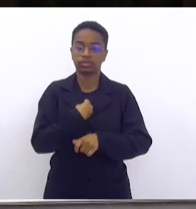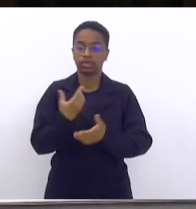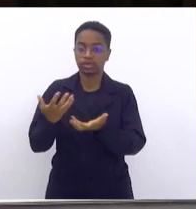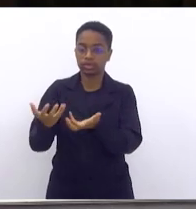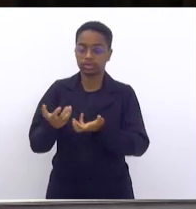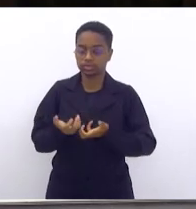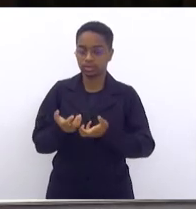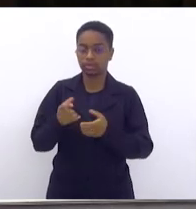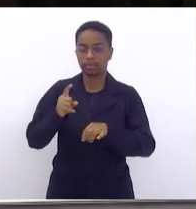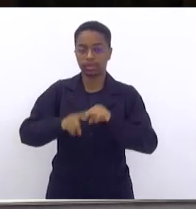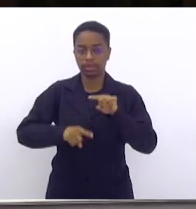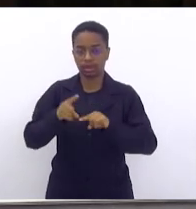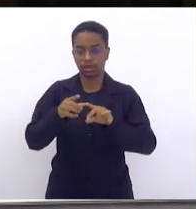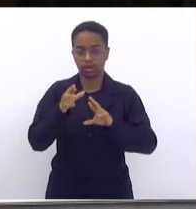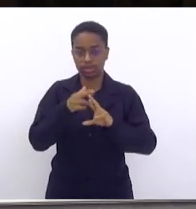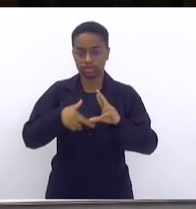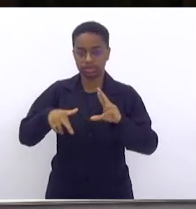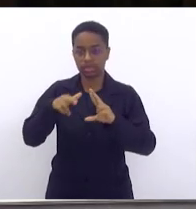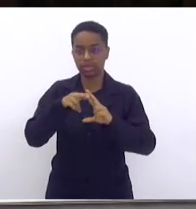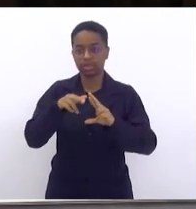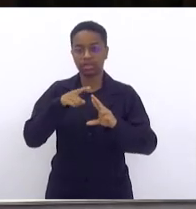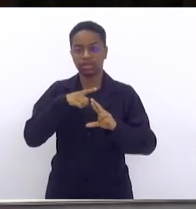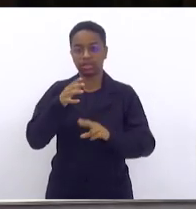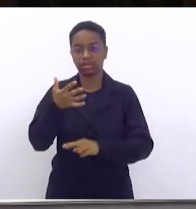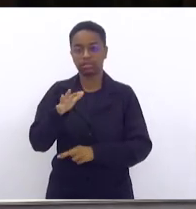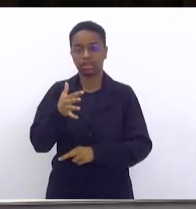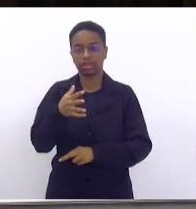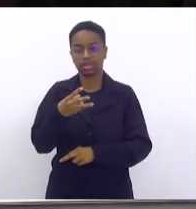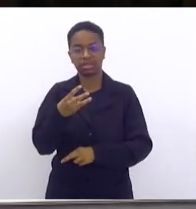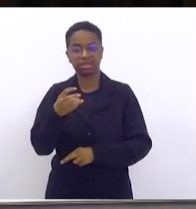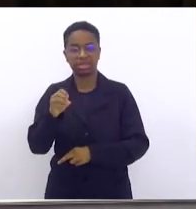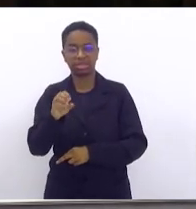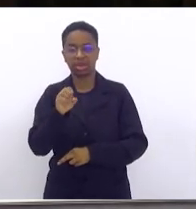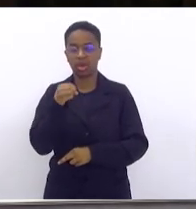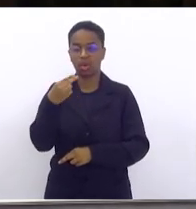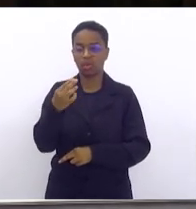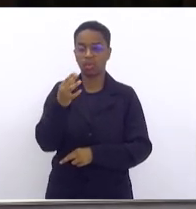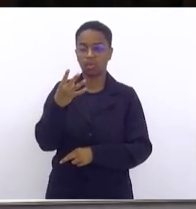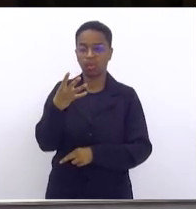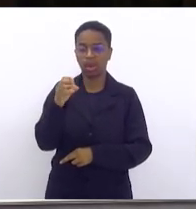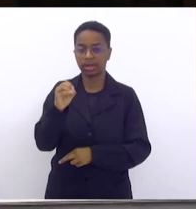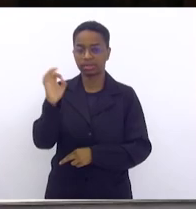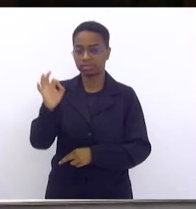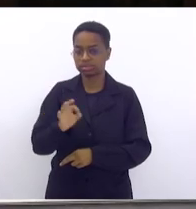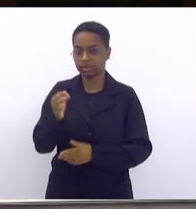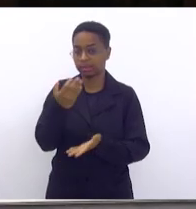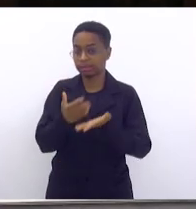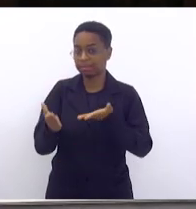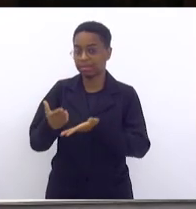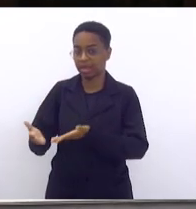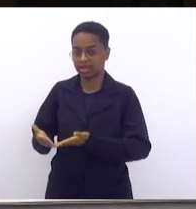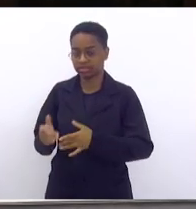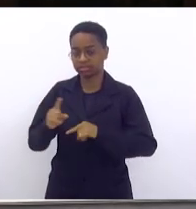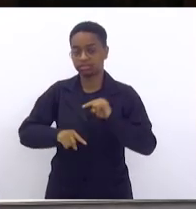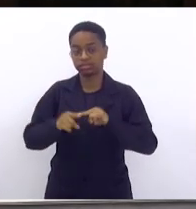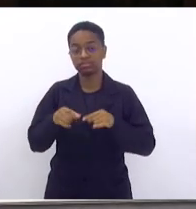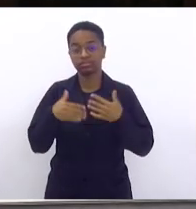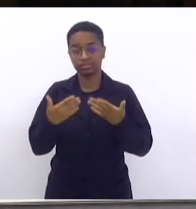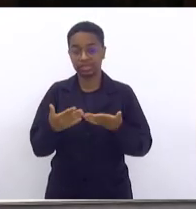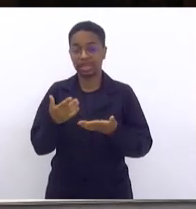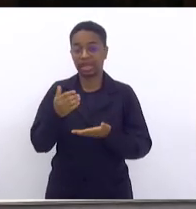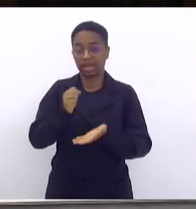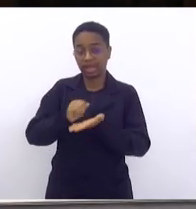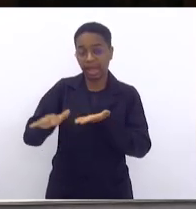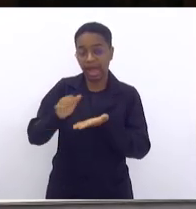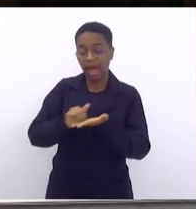nas plantas de reciclagem a gente tem em média de 30 a 40% de perdas então além do custo né